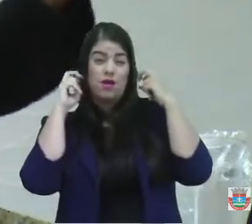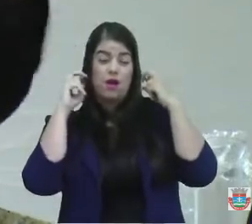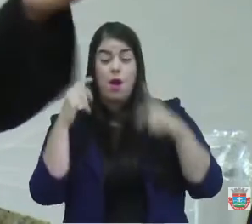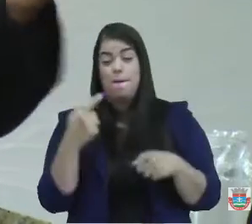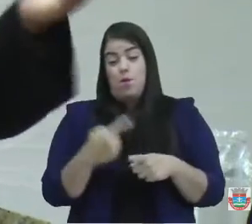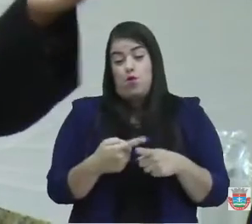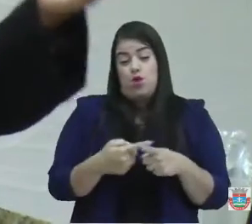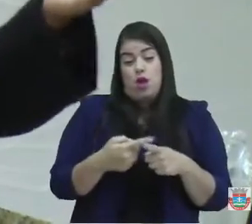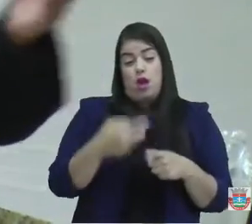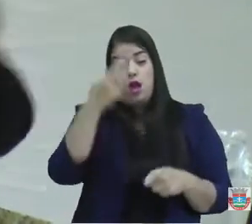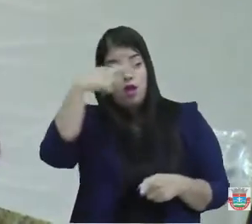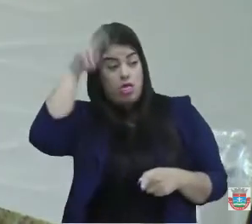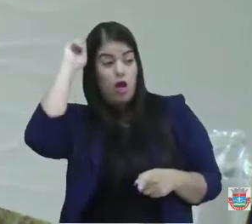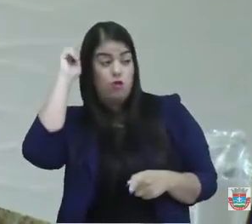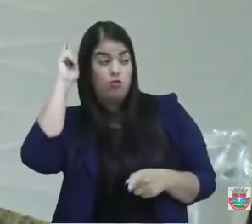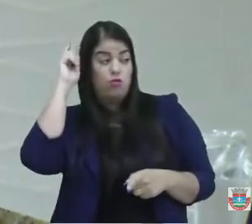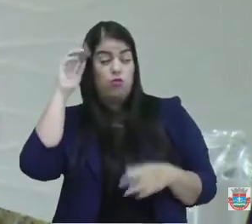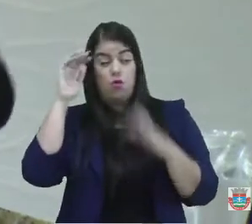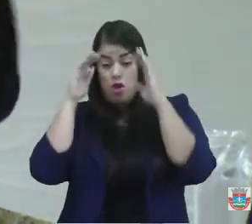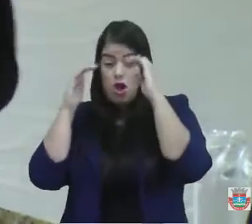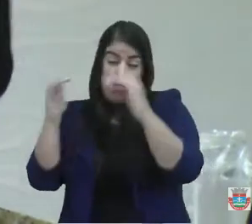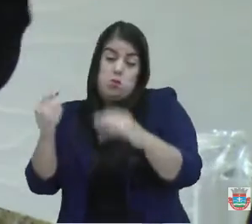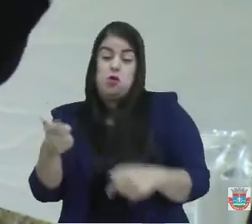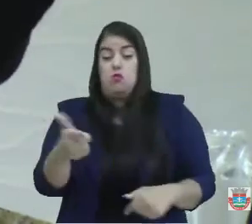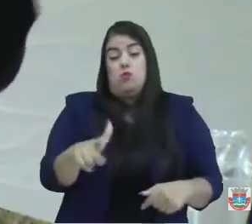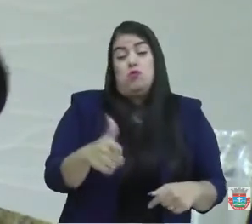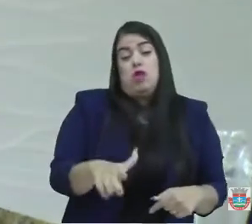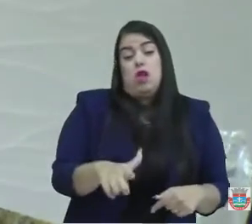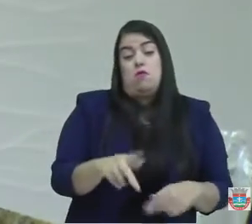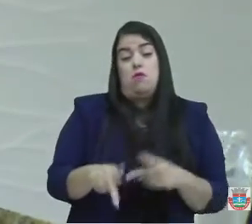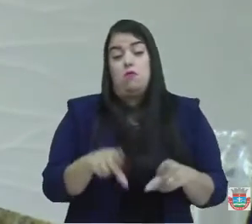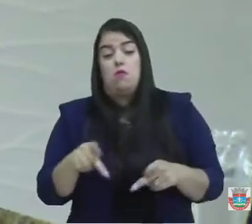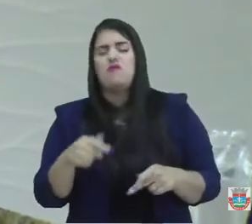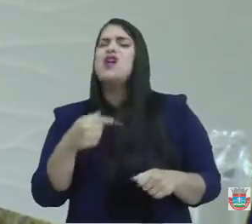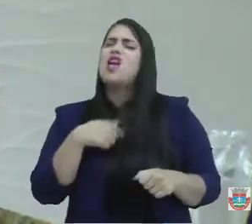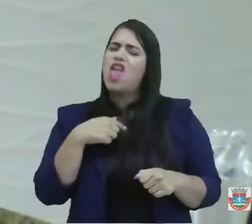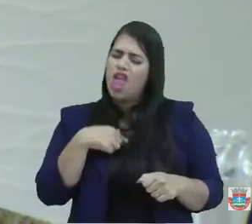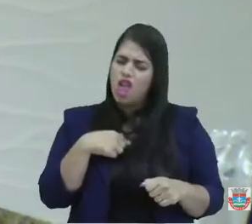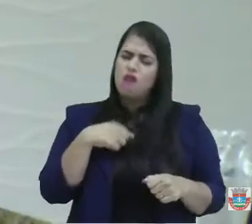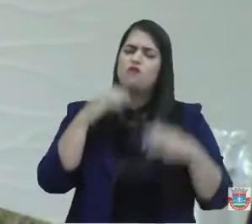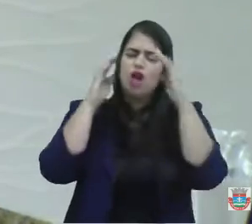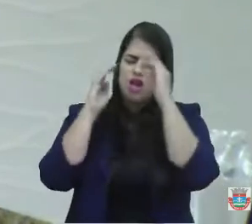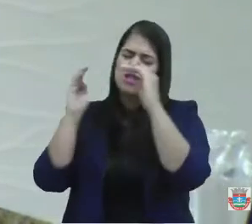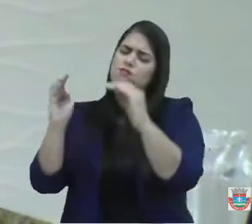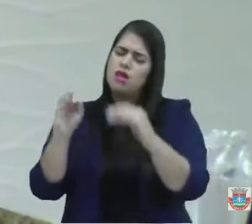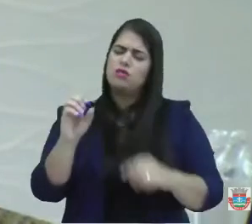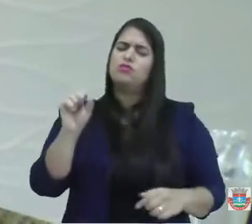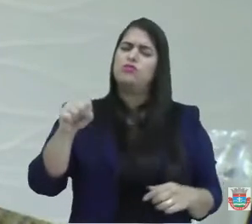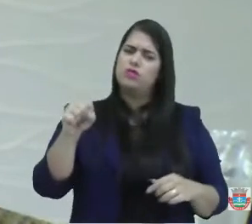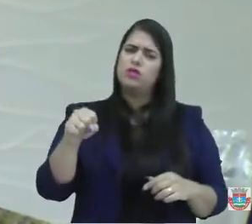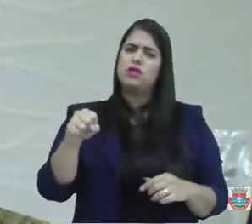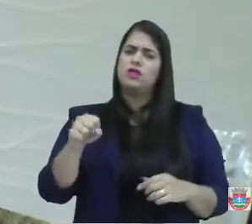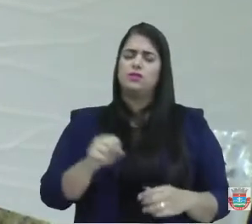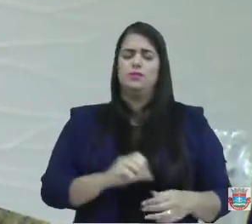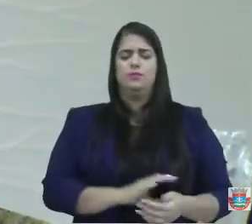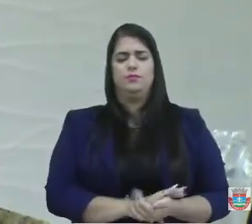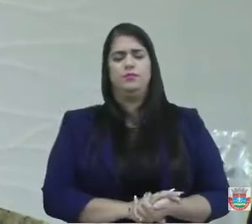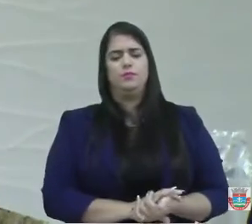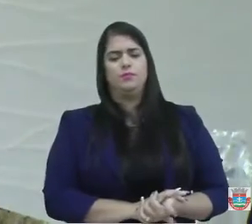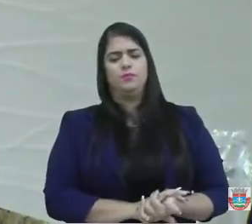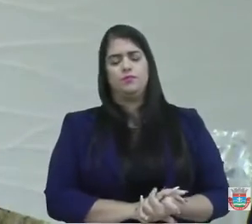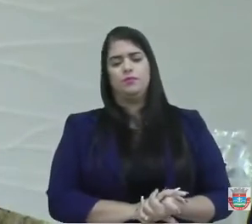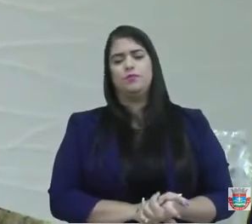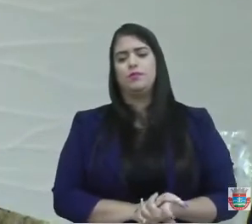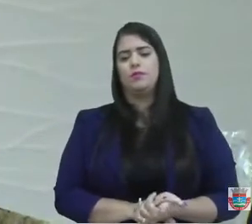respeito quem me respeita, danado. Eu vou respeitar um cabra que não me respeita? Ele está pensando que eu sou algum pai meu, para estar conversando besteira para o meu